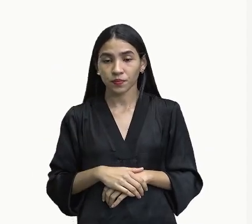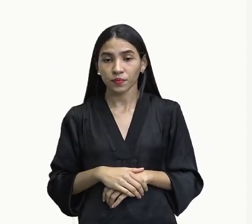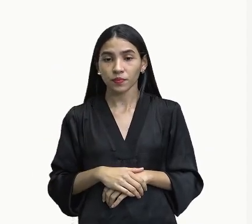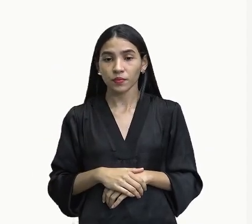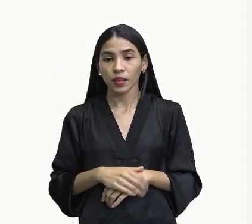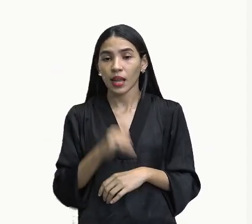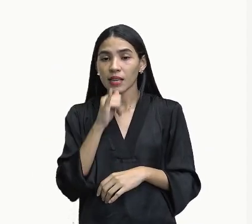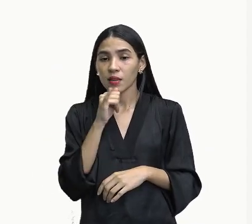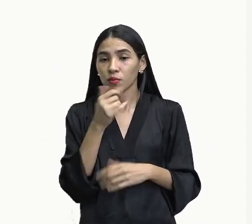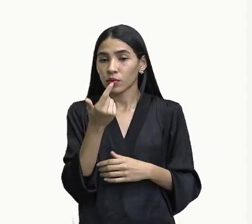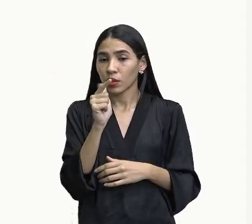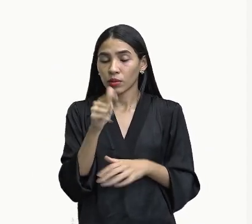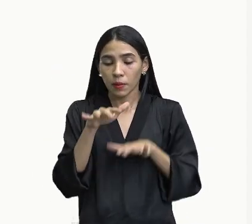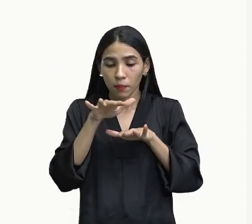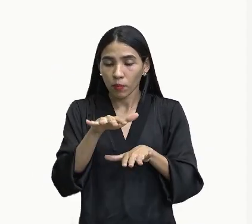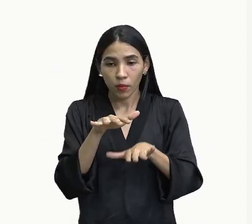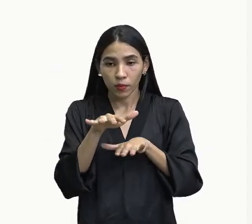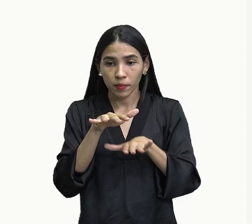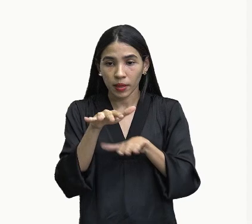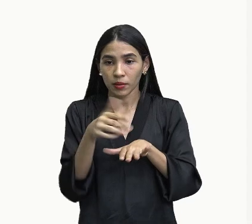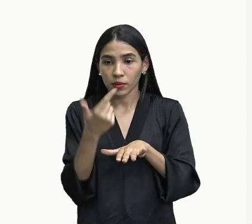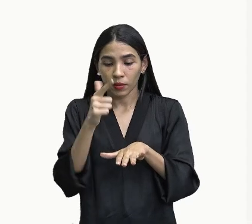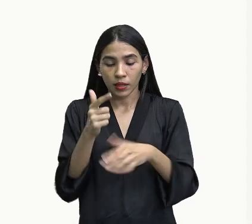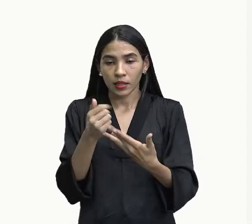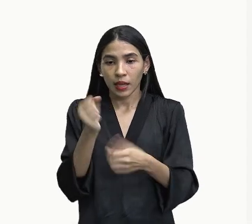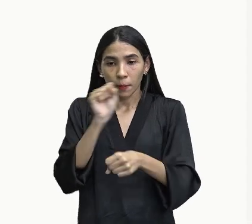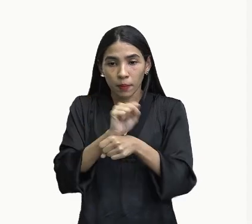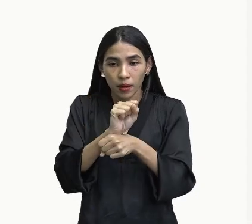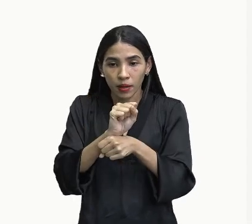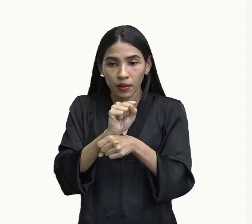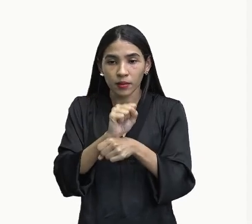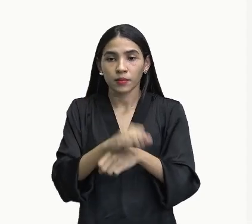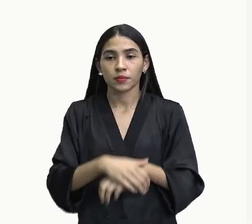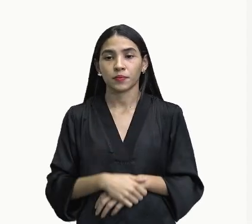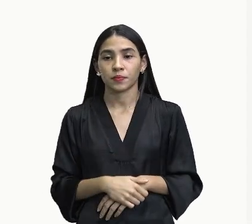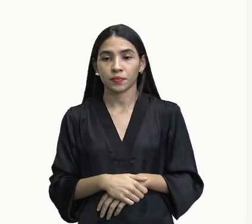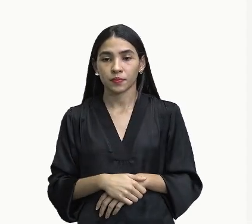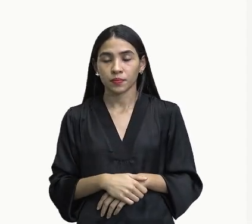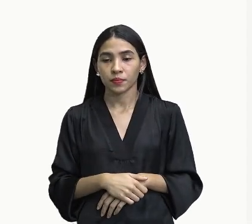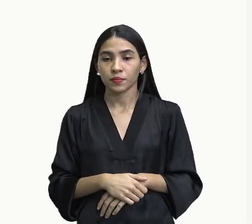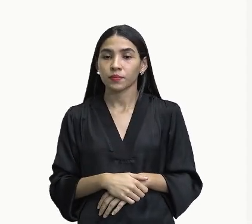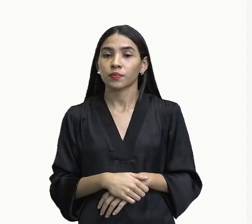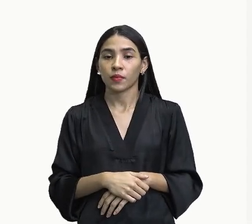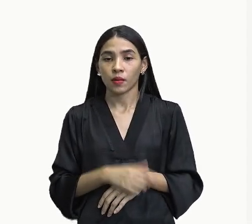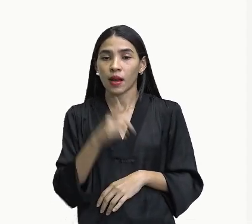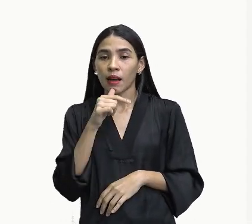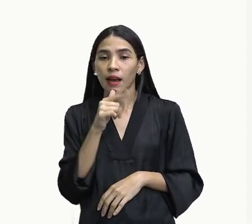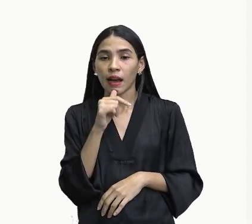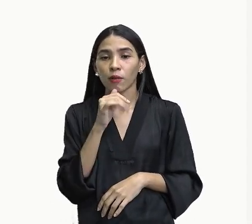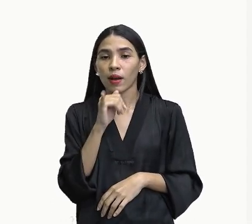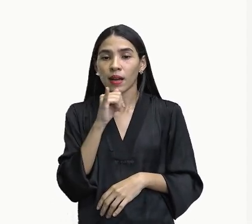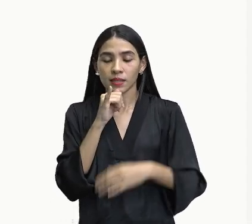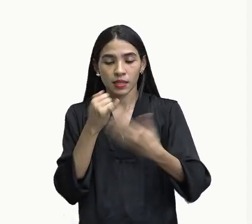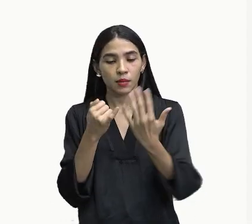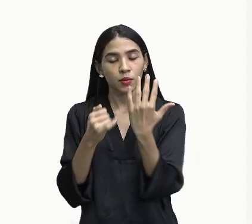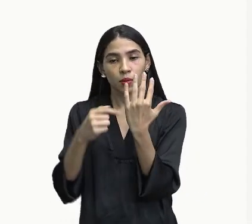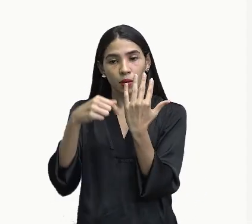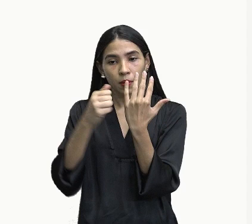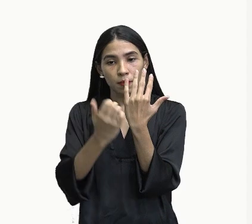sésseis, que ficam fixos num substrato no fundo do mar ou do rio, a água passa aqui por essas